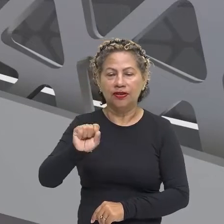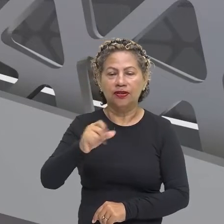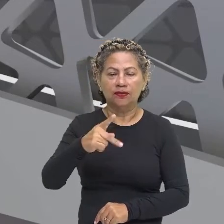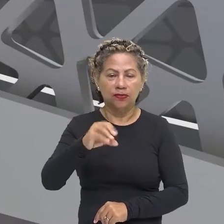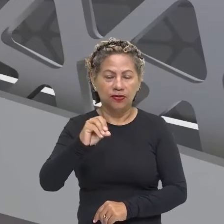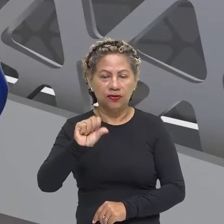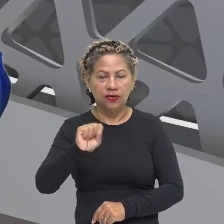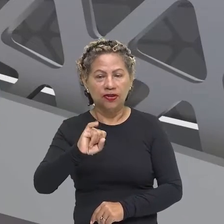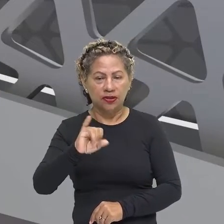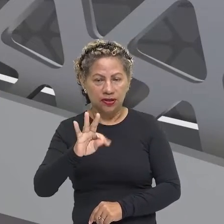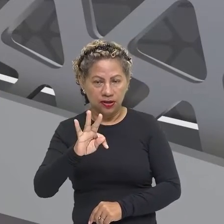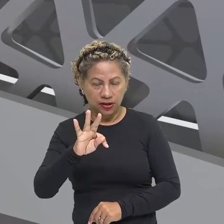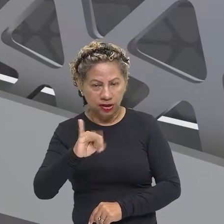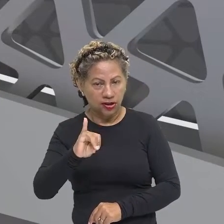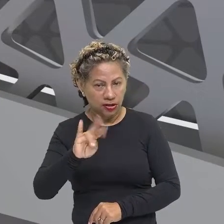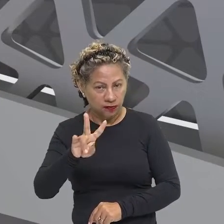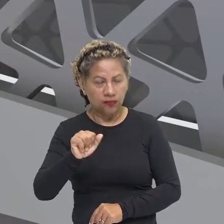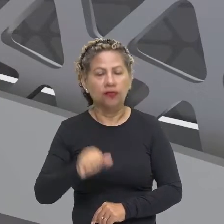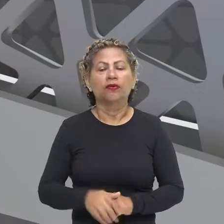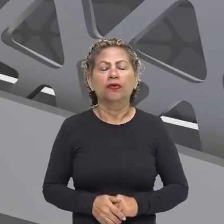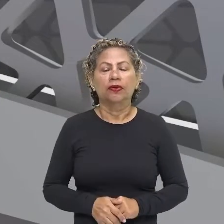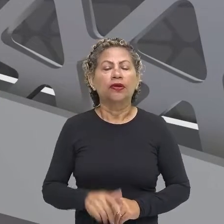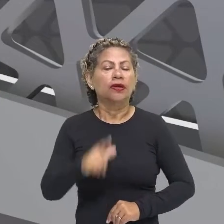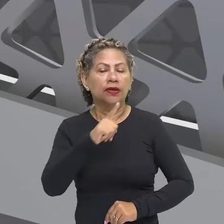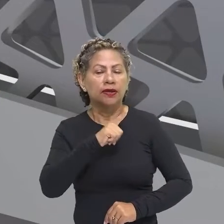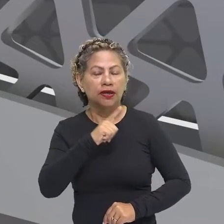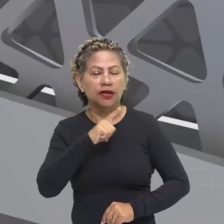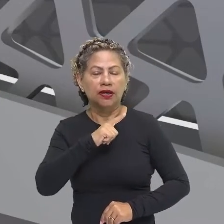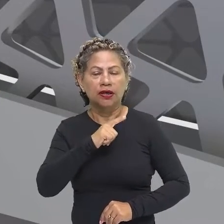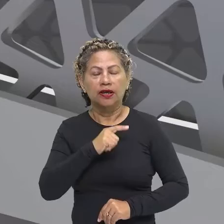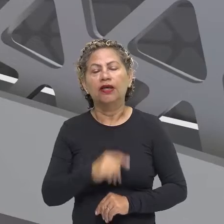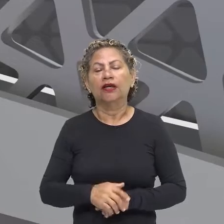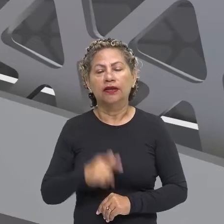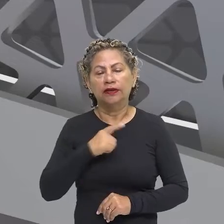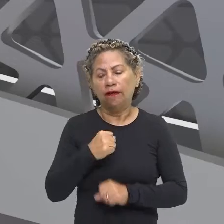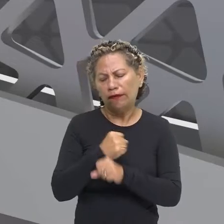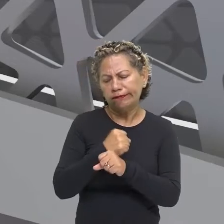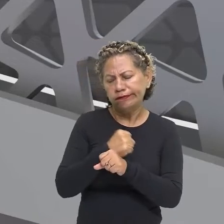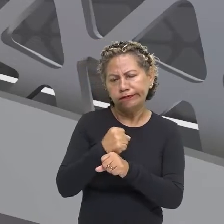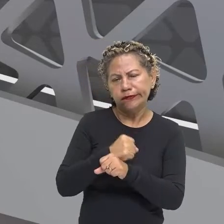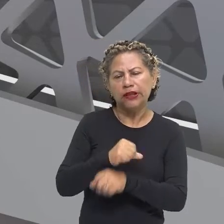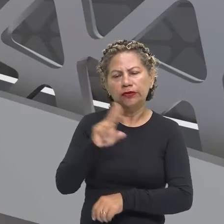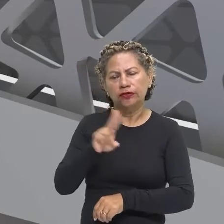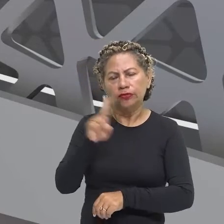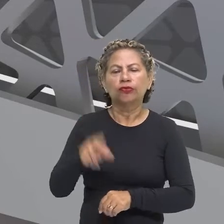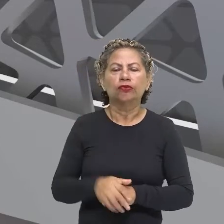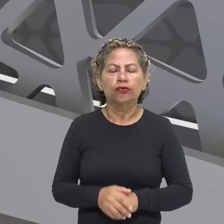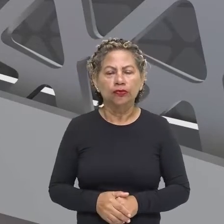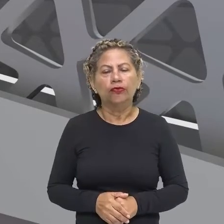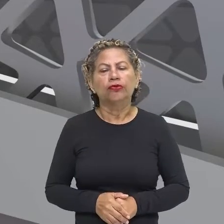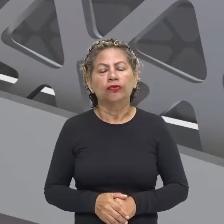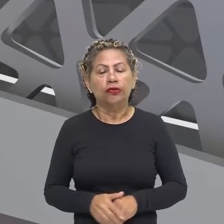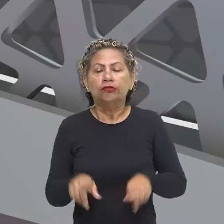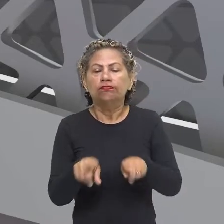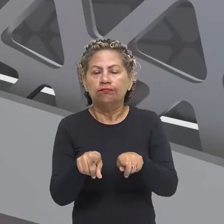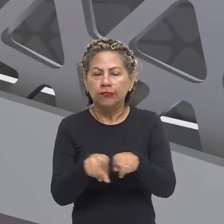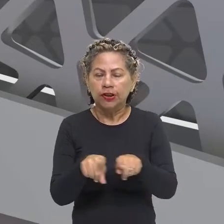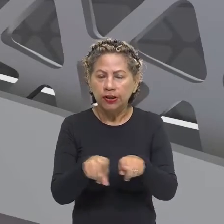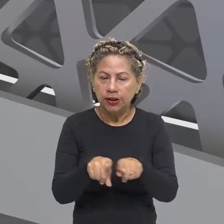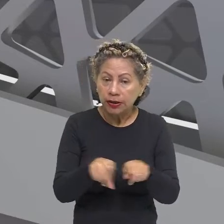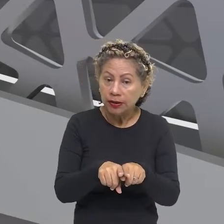Conforme nós vimos nas aulas anteriores, a gente vem trabalhando alguns tipos de manutenção de